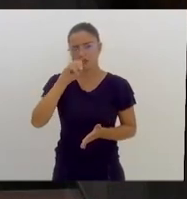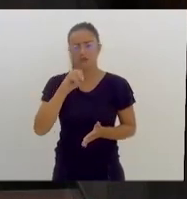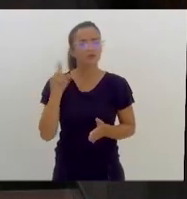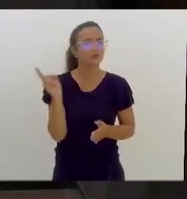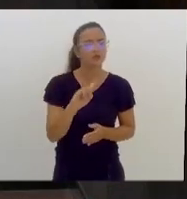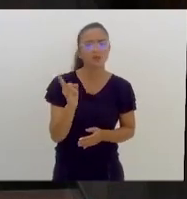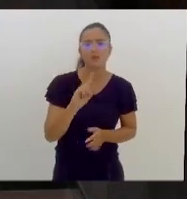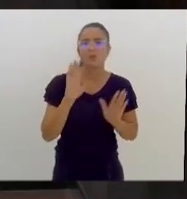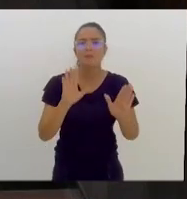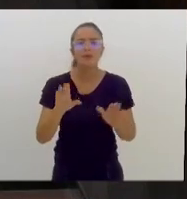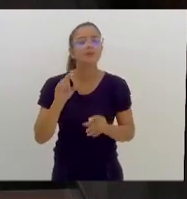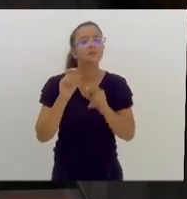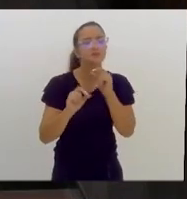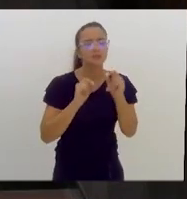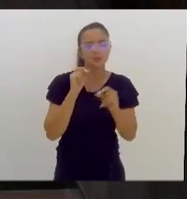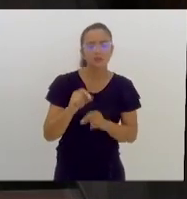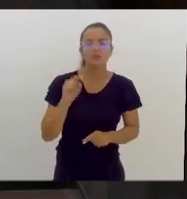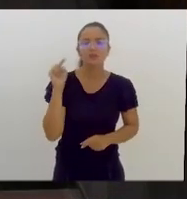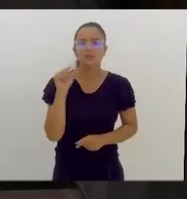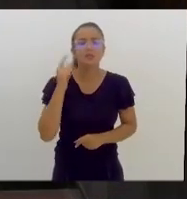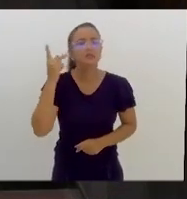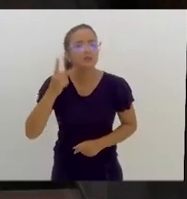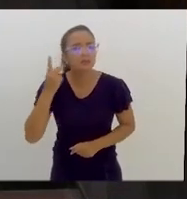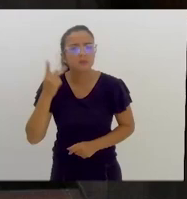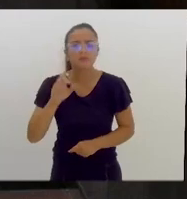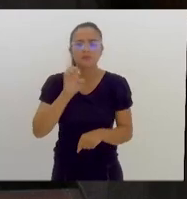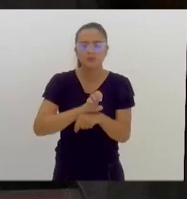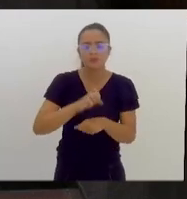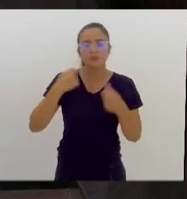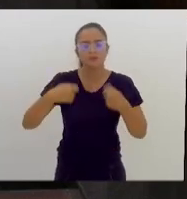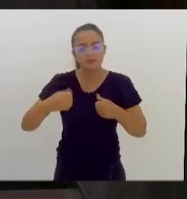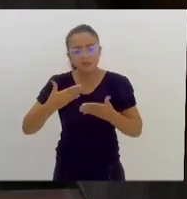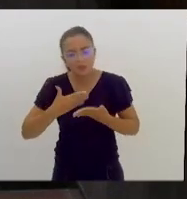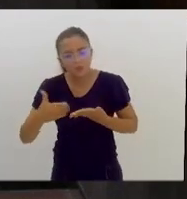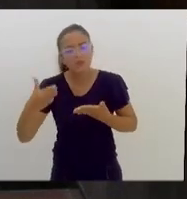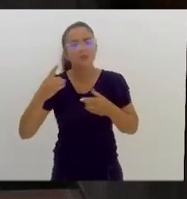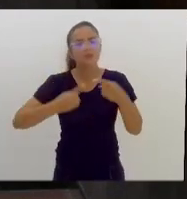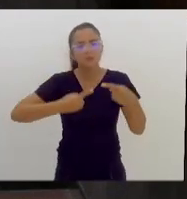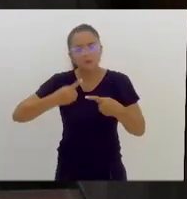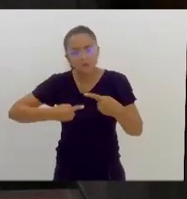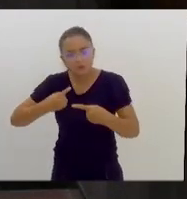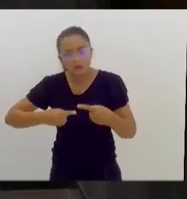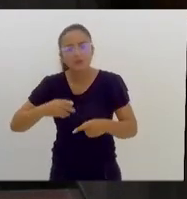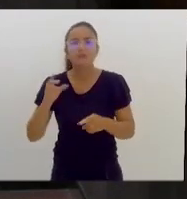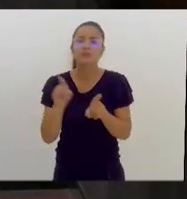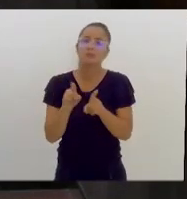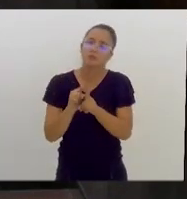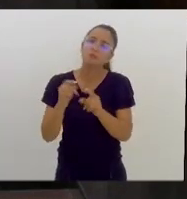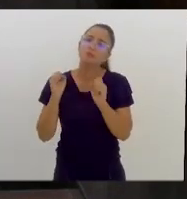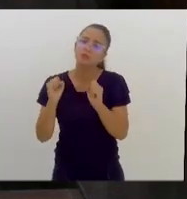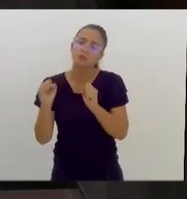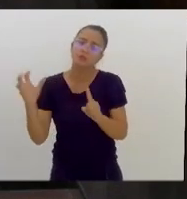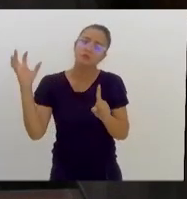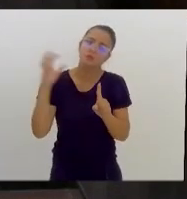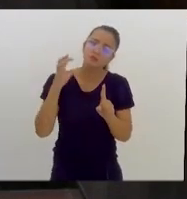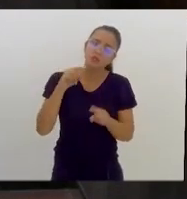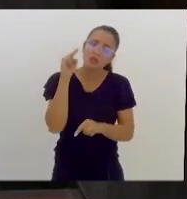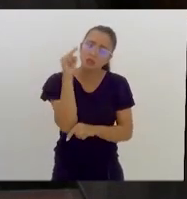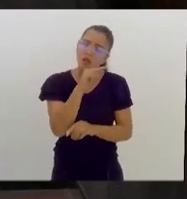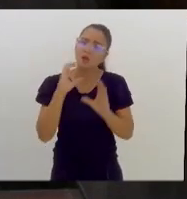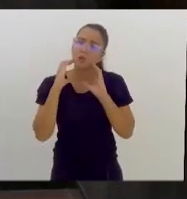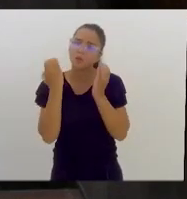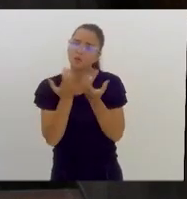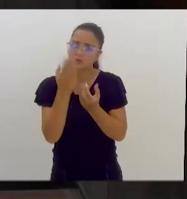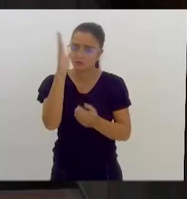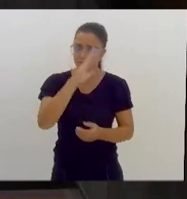Estadual iniciar essa discussão e, quem sabe, de alguma forma, influenciar o Congresso Nacional para